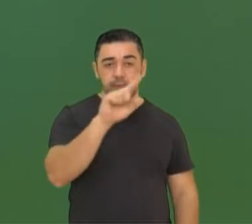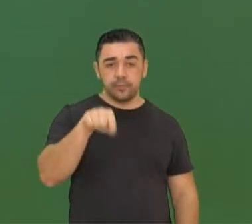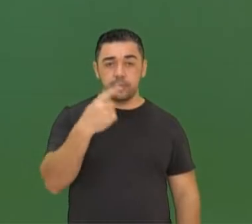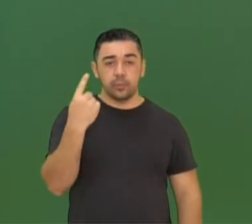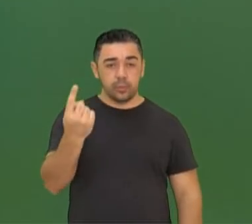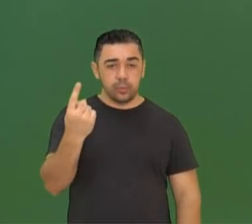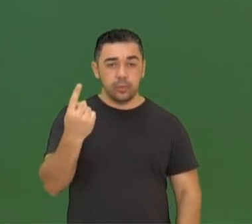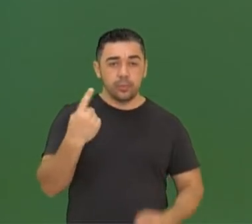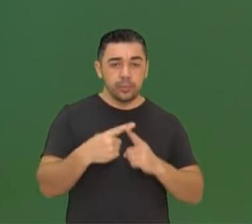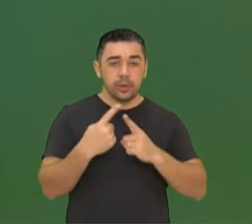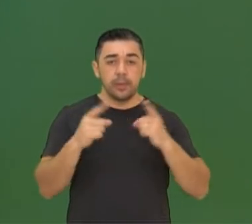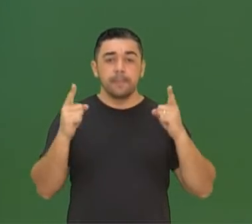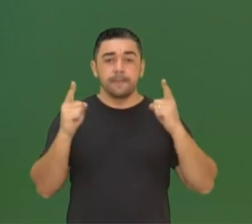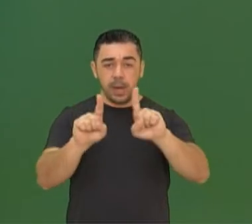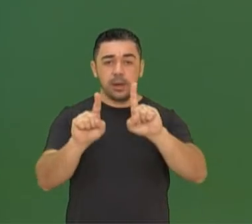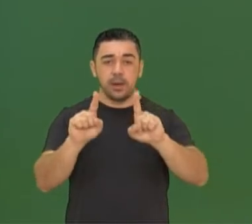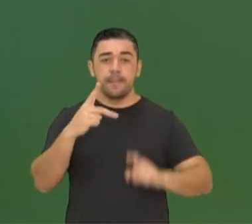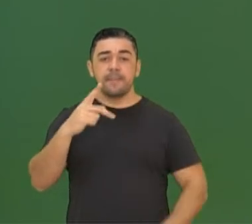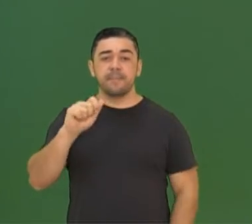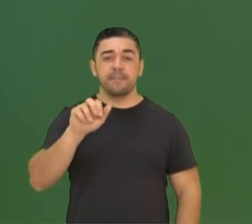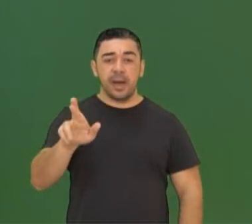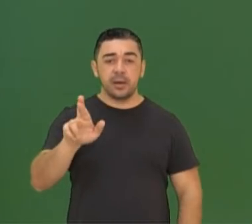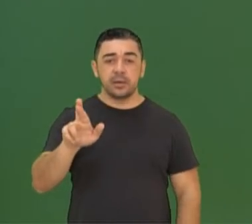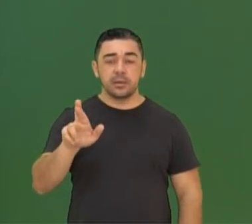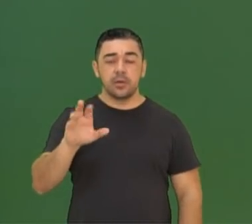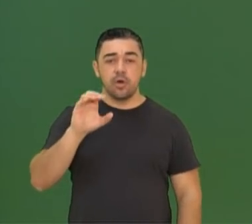se eu pegar, por exemplo, o ponto 1, 2,